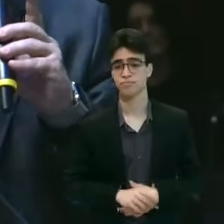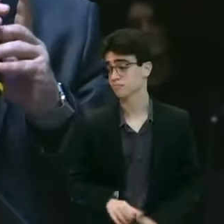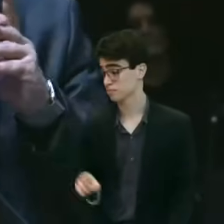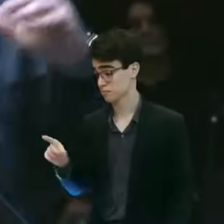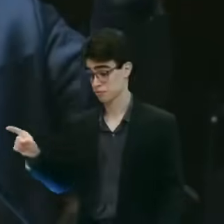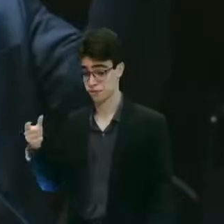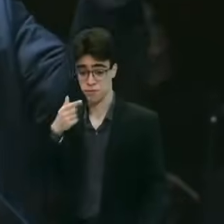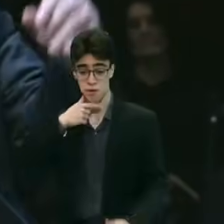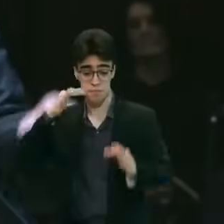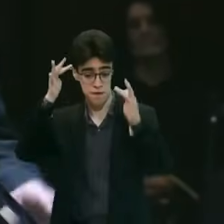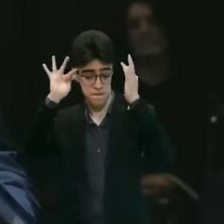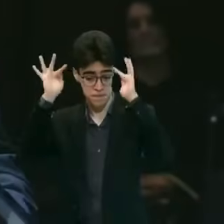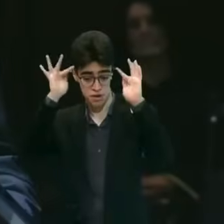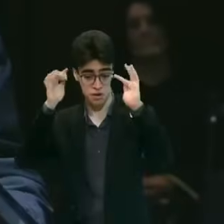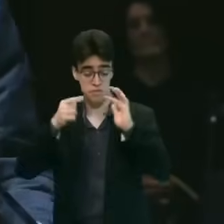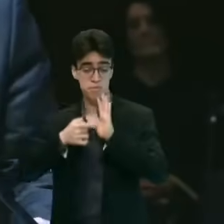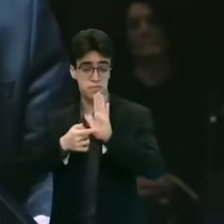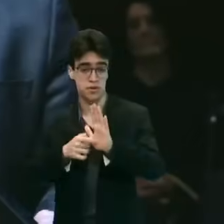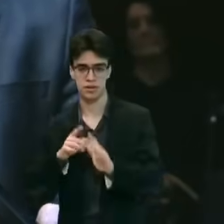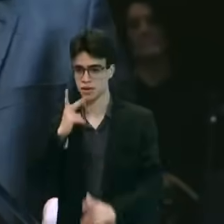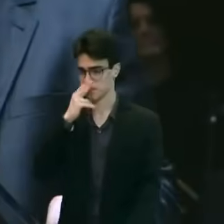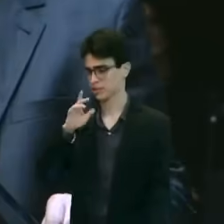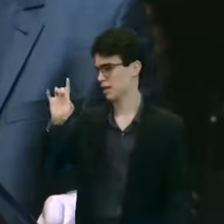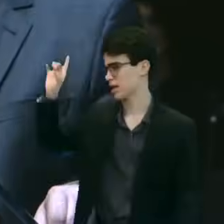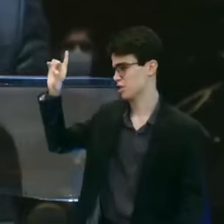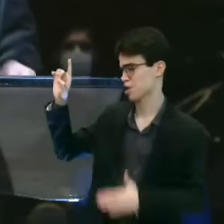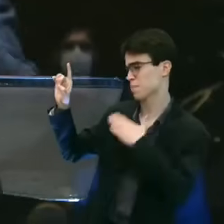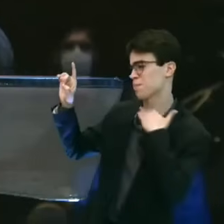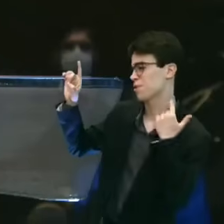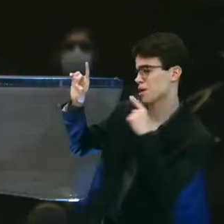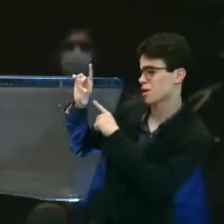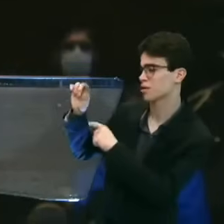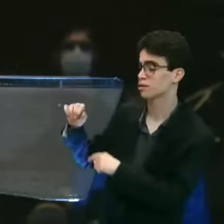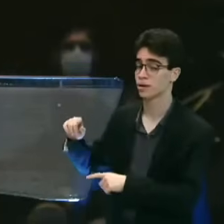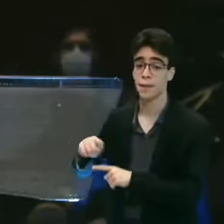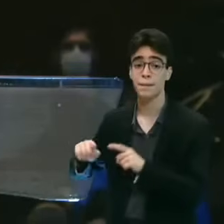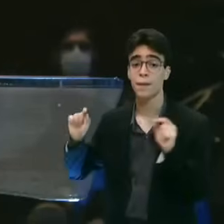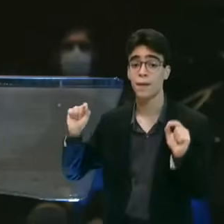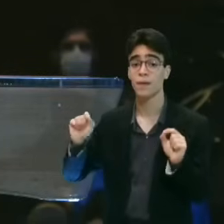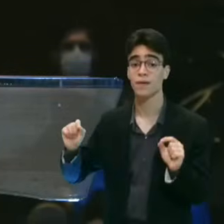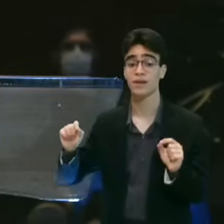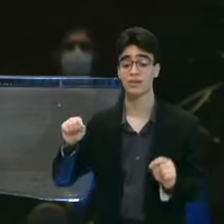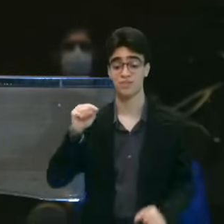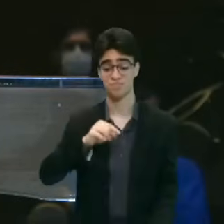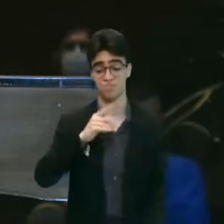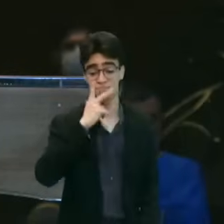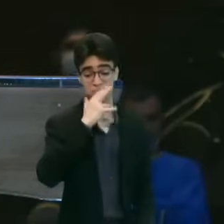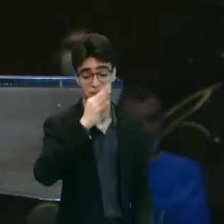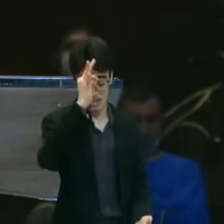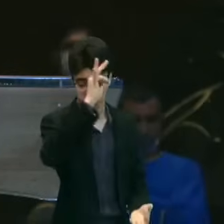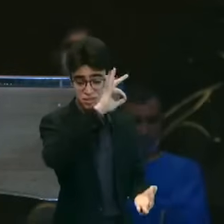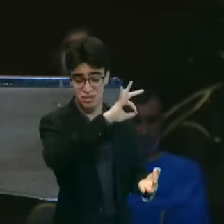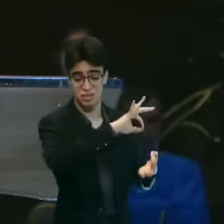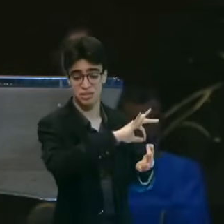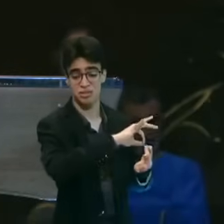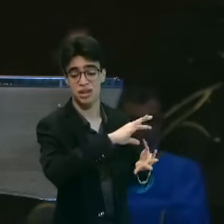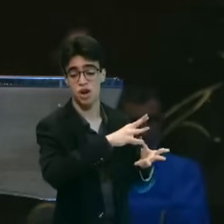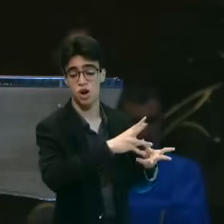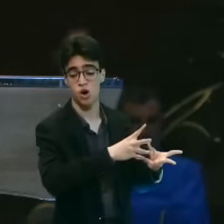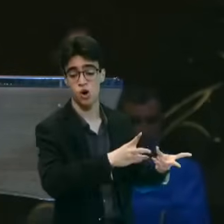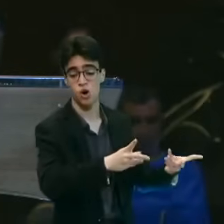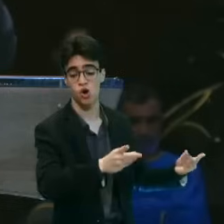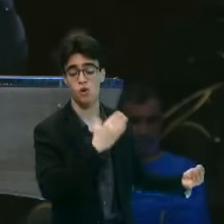filósofo, Deus morreu, mas para Deus o espírito humano está morrendo e a